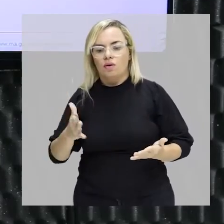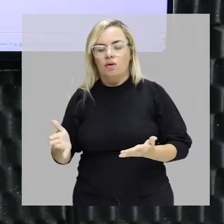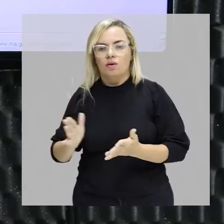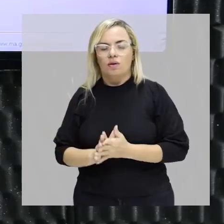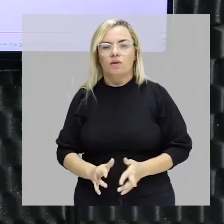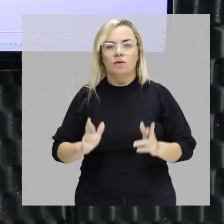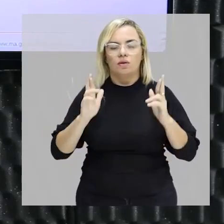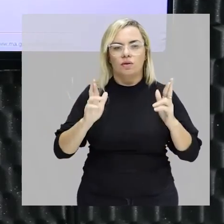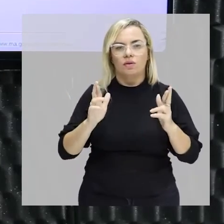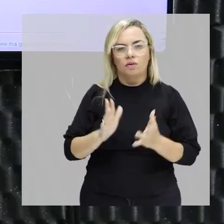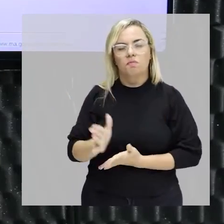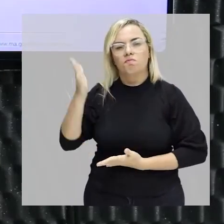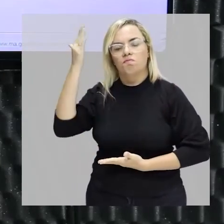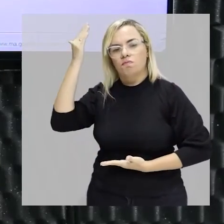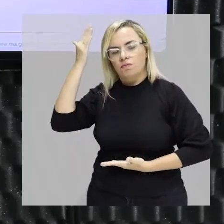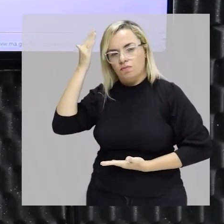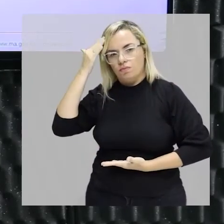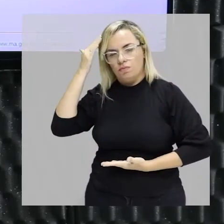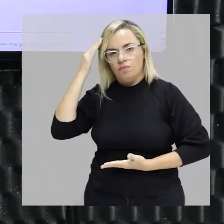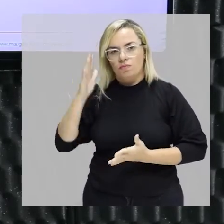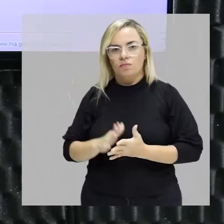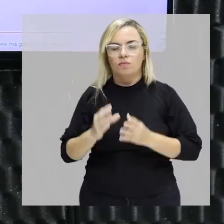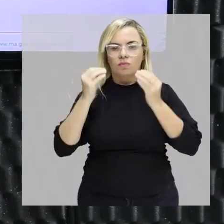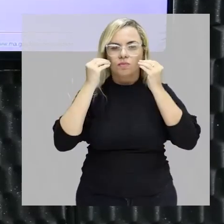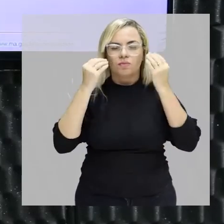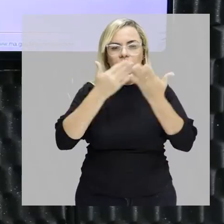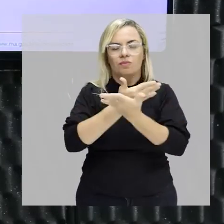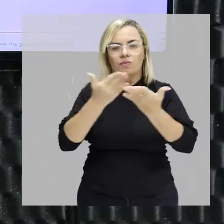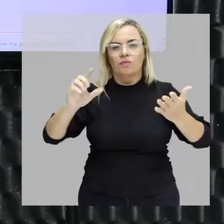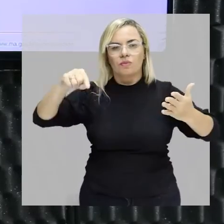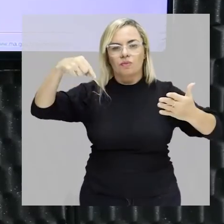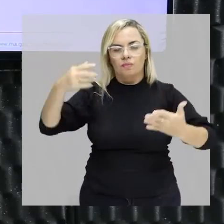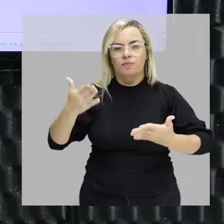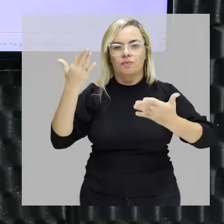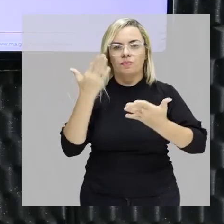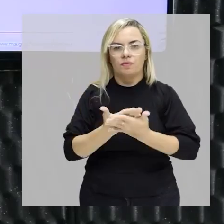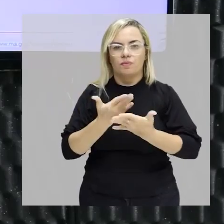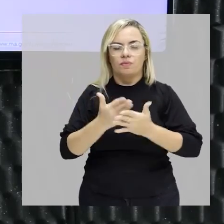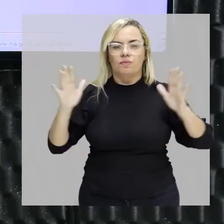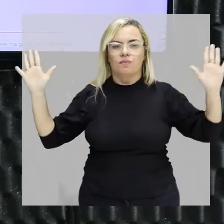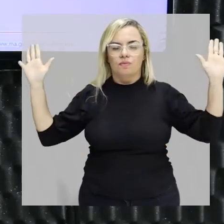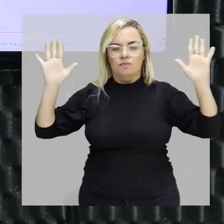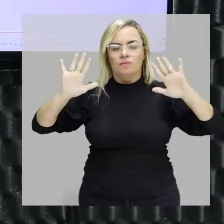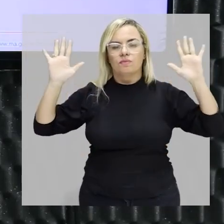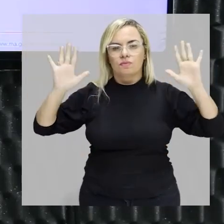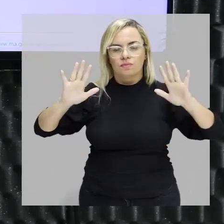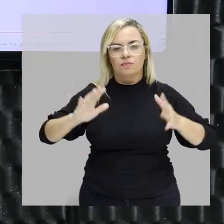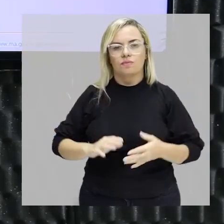Eu espero que vocês tenham compreendido, tá? Um beijão para vocês e até a próxima aula. Tchau, tchau!